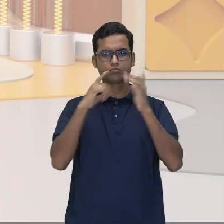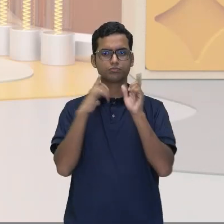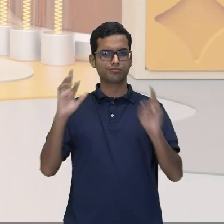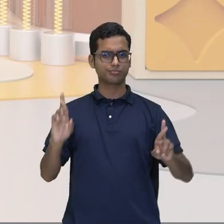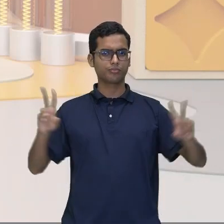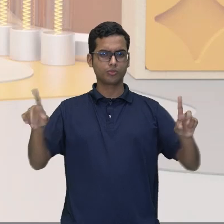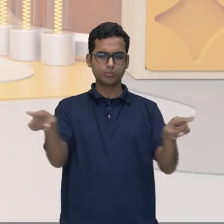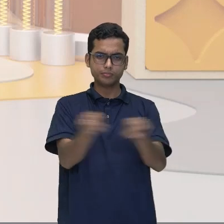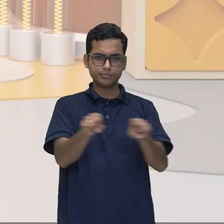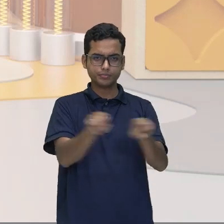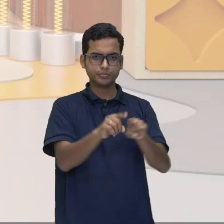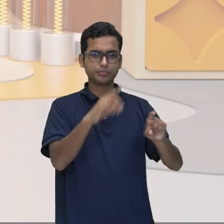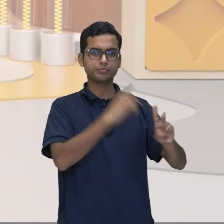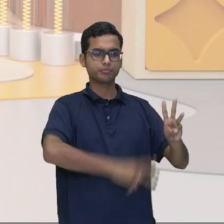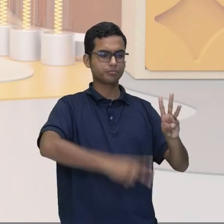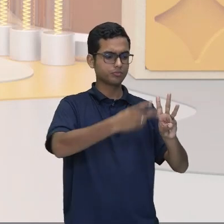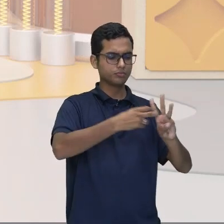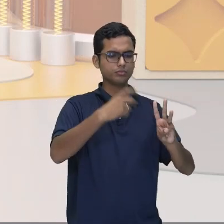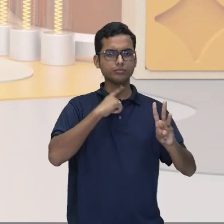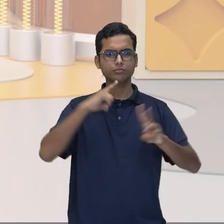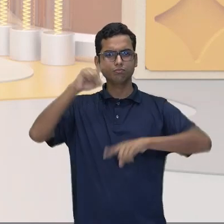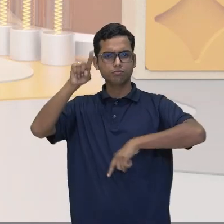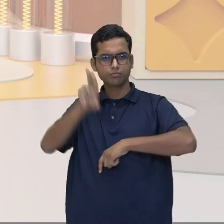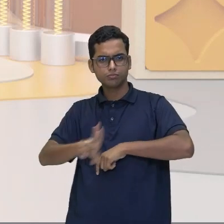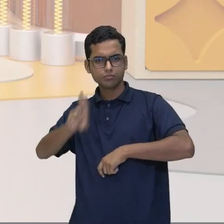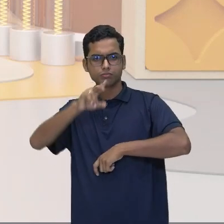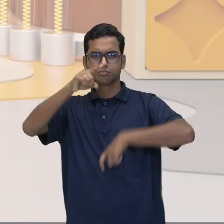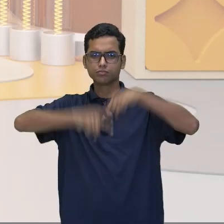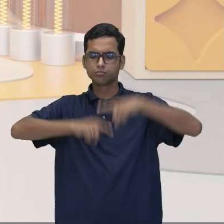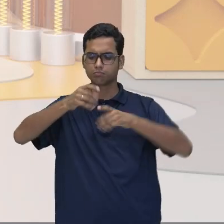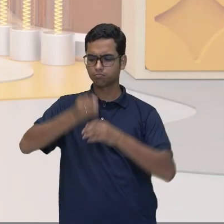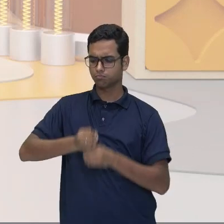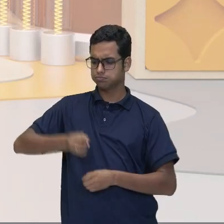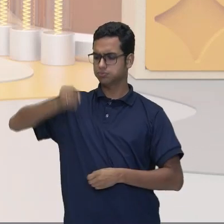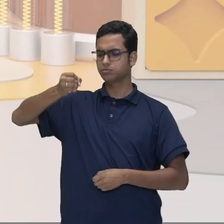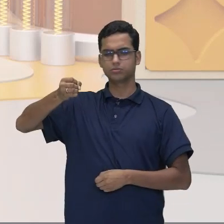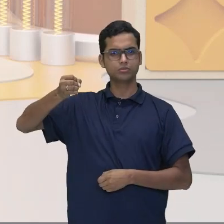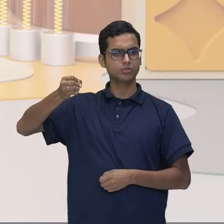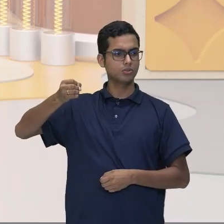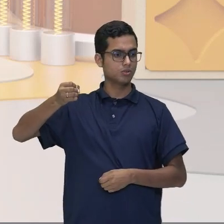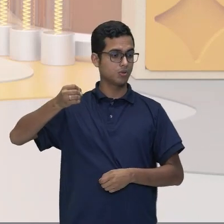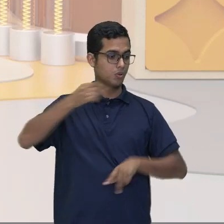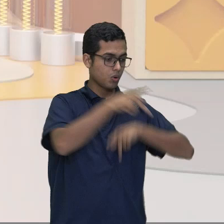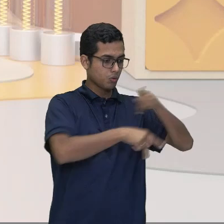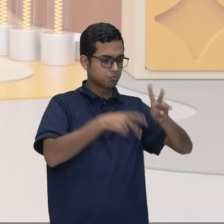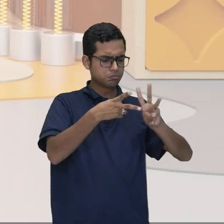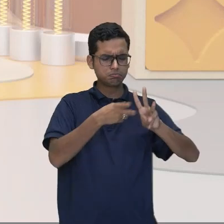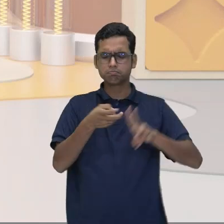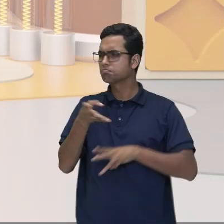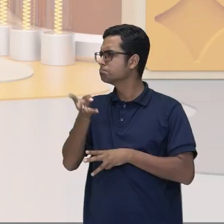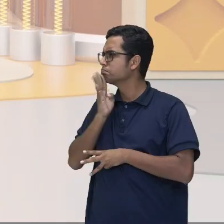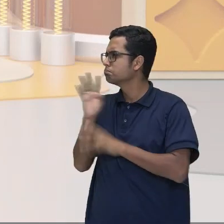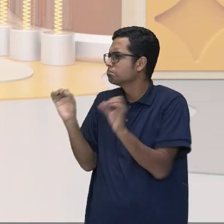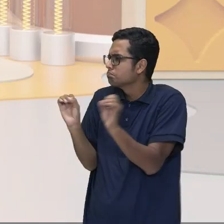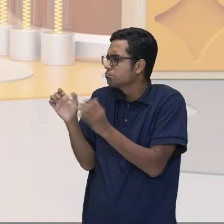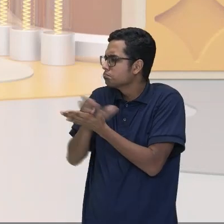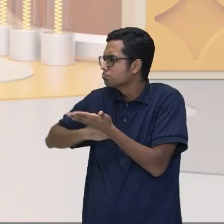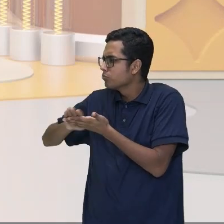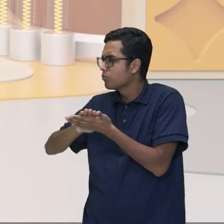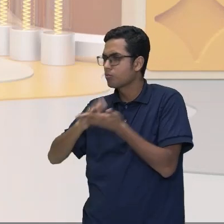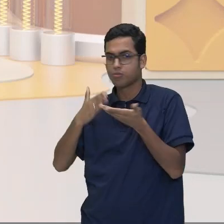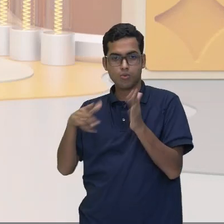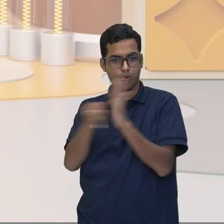estão portando armamentos que eram desconhecidos pelos povos indígenas. Então, esses confrontos